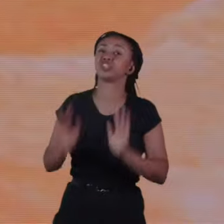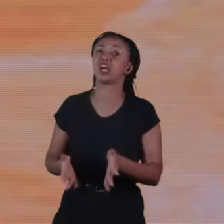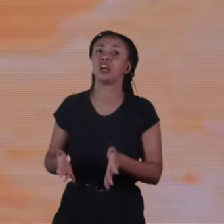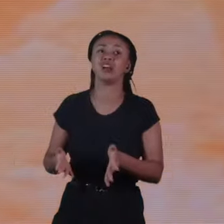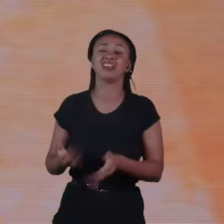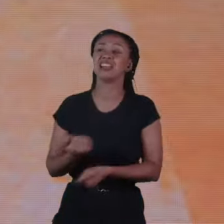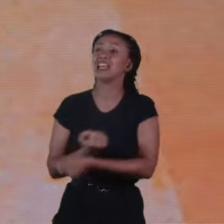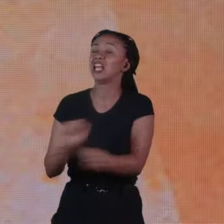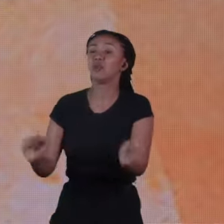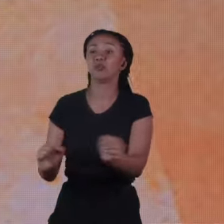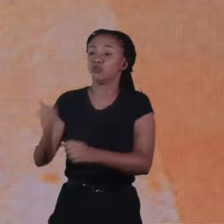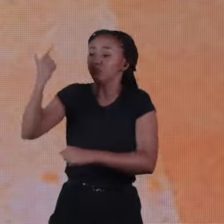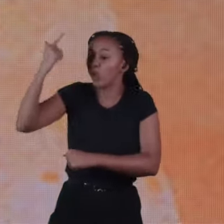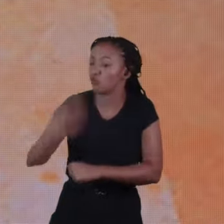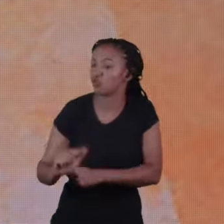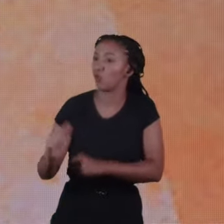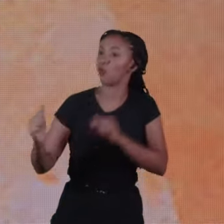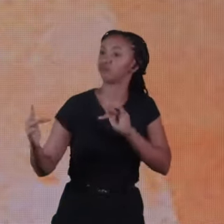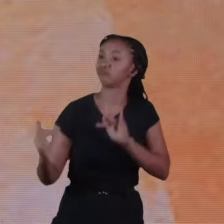impossível voltar atrás.